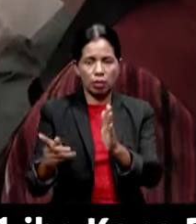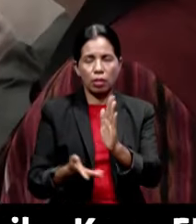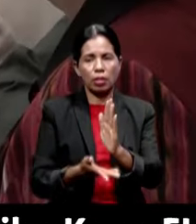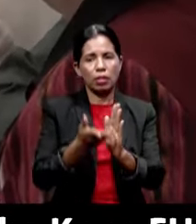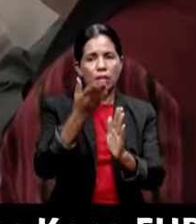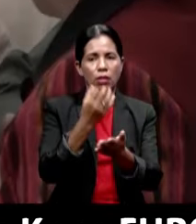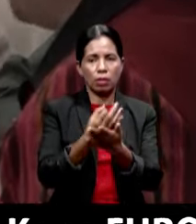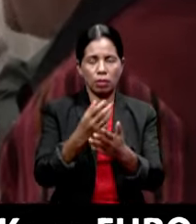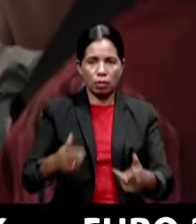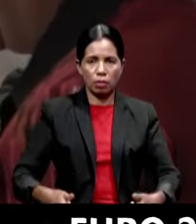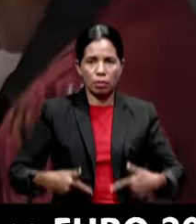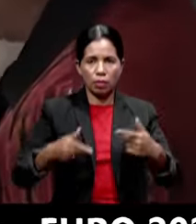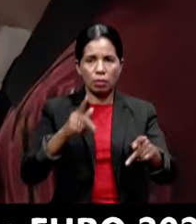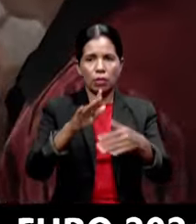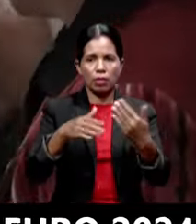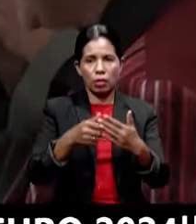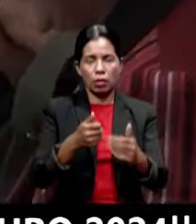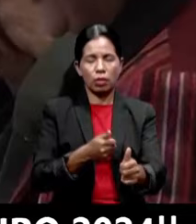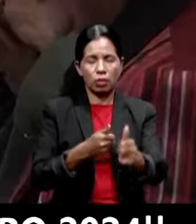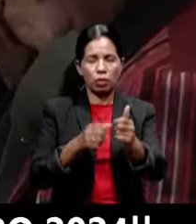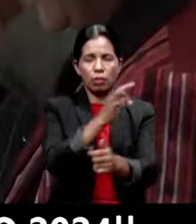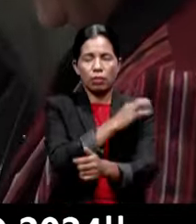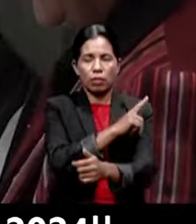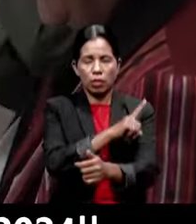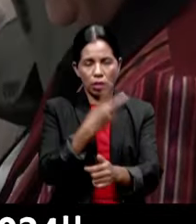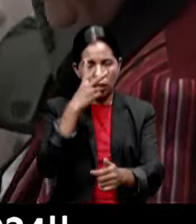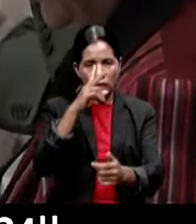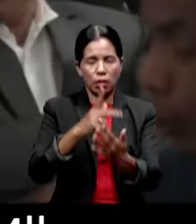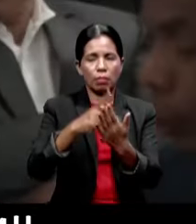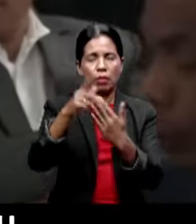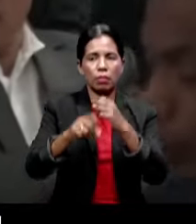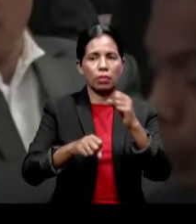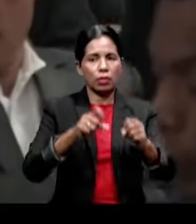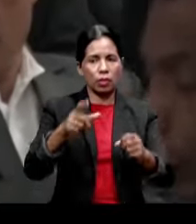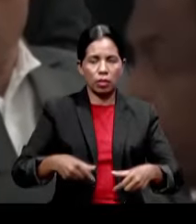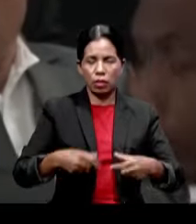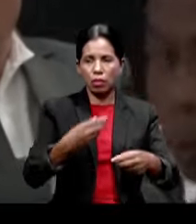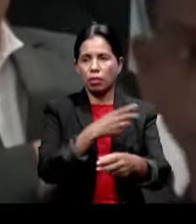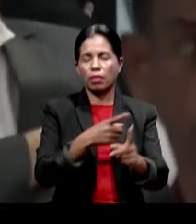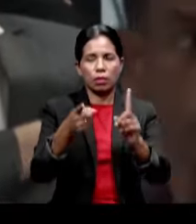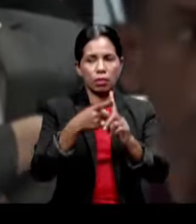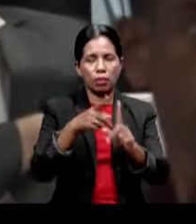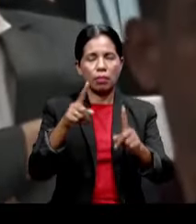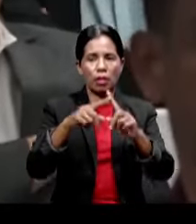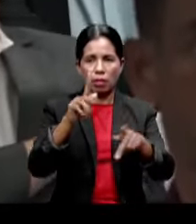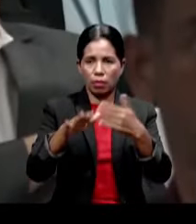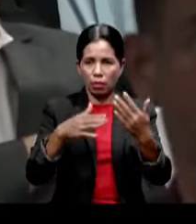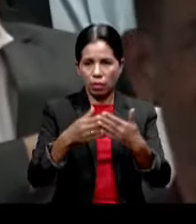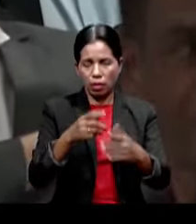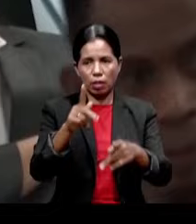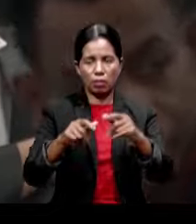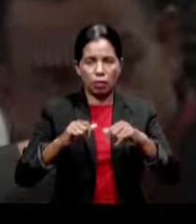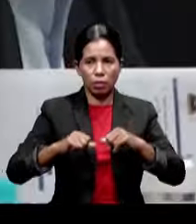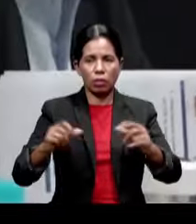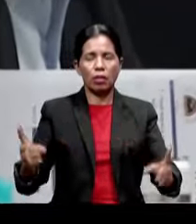financeiro no moris populasan nian tamatuir fontil ni avaliasan programa sosial sedak fo impacto positivo a população, tamba realidade povo